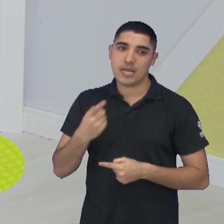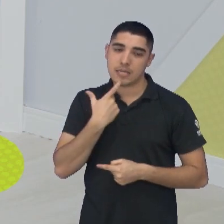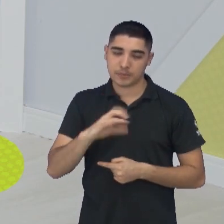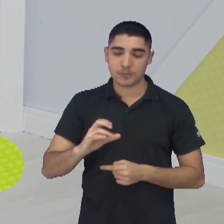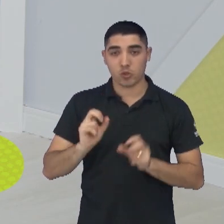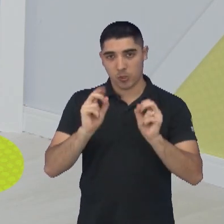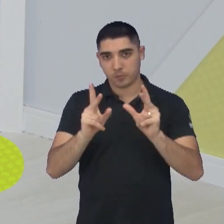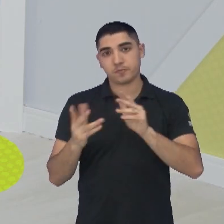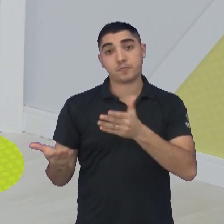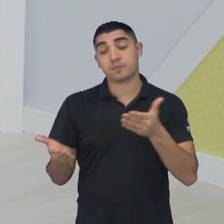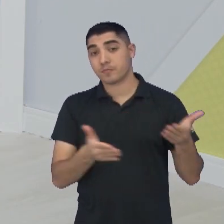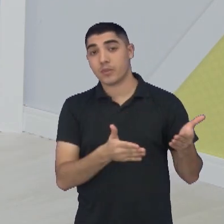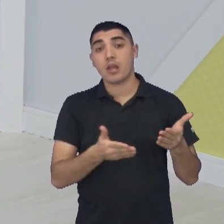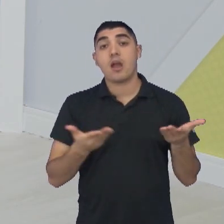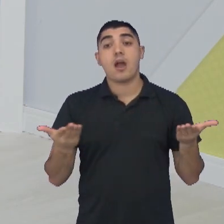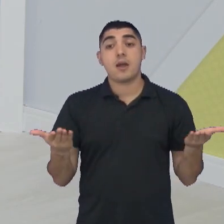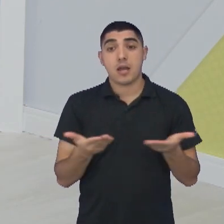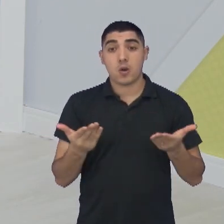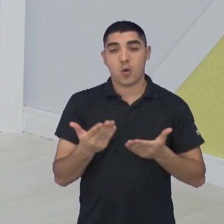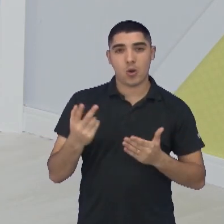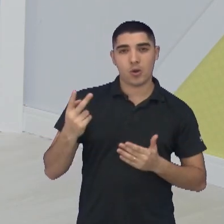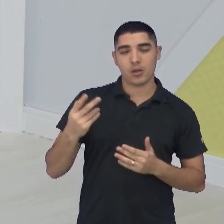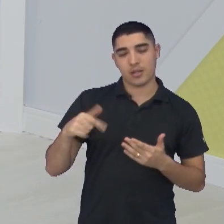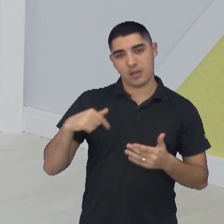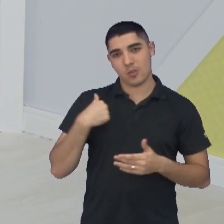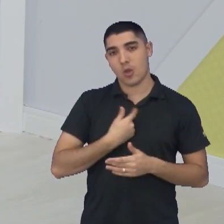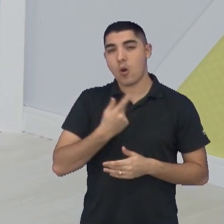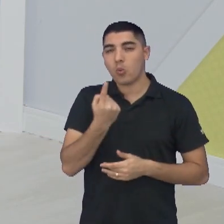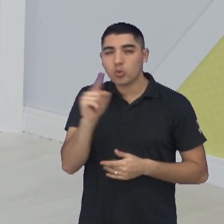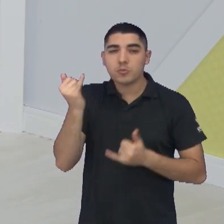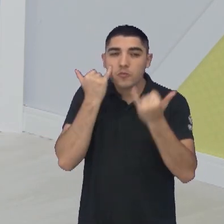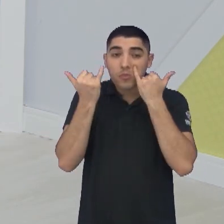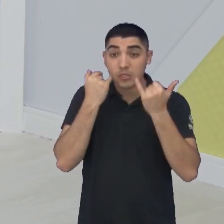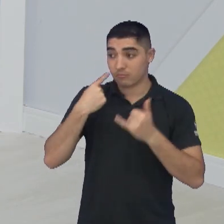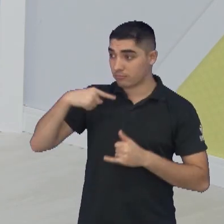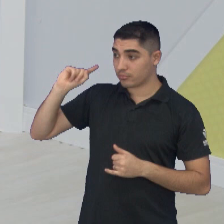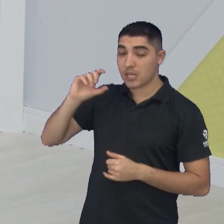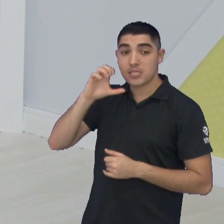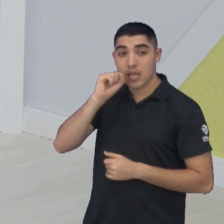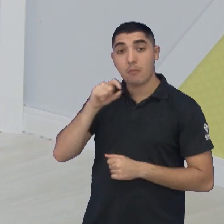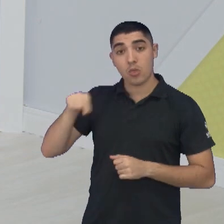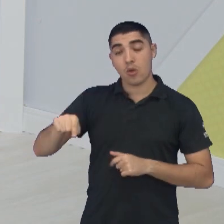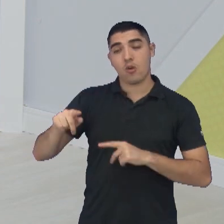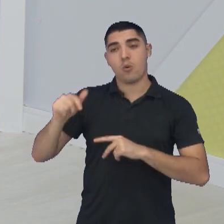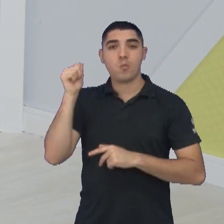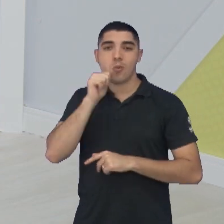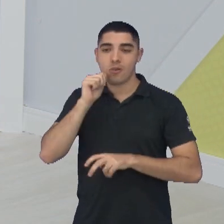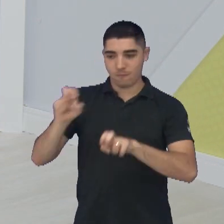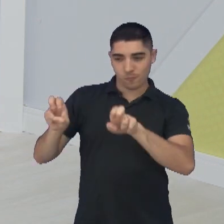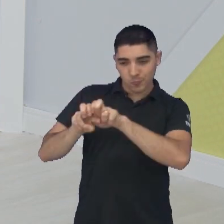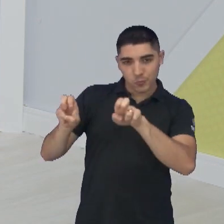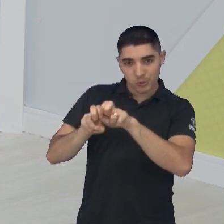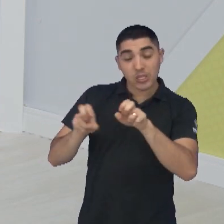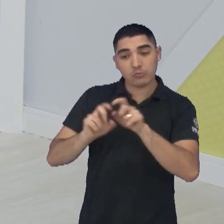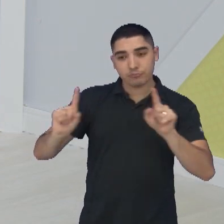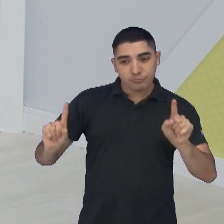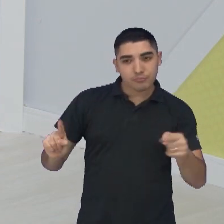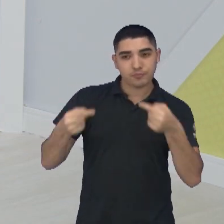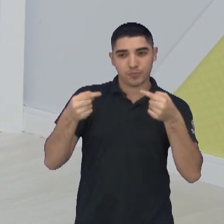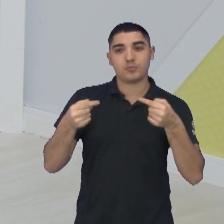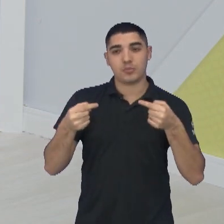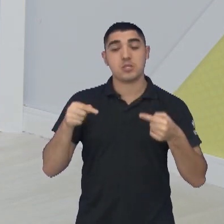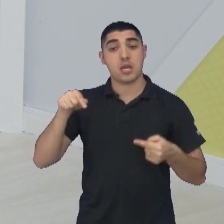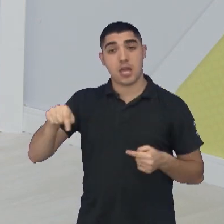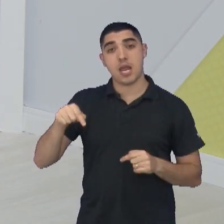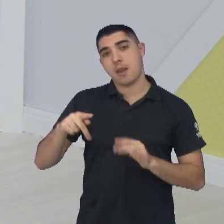Brunão pra gente encerrar o segundo bloco no último sábado São José Futsal Feminino entrou em quadra pela penúltima rodada